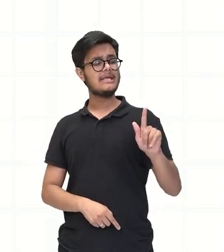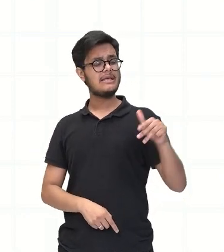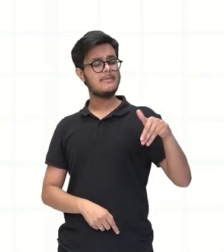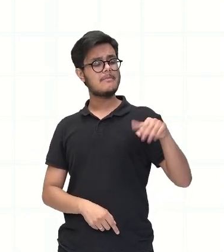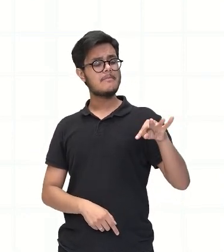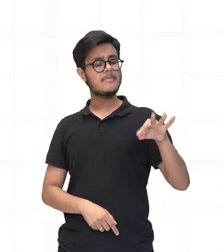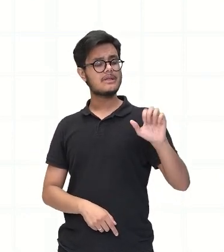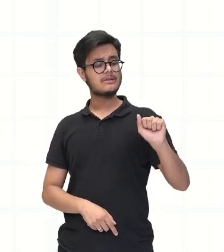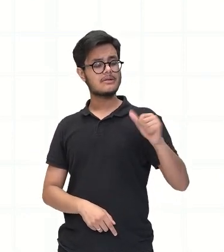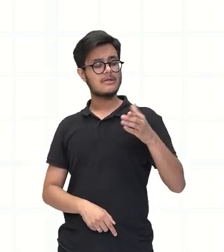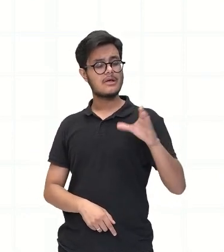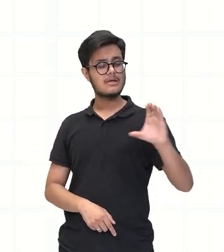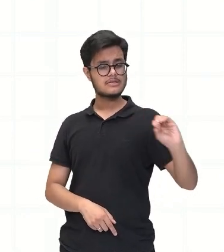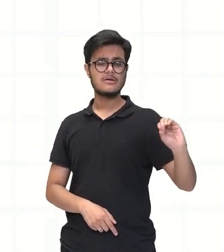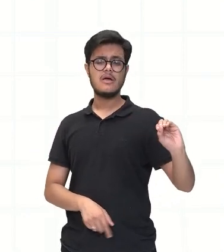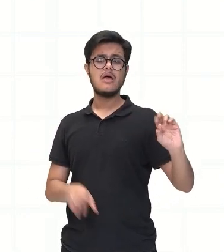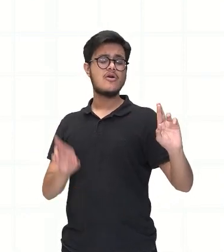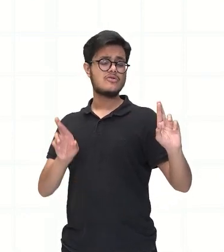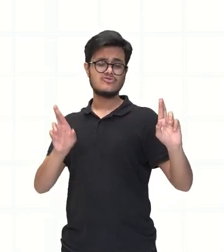utilizar o hífen.